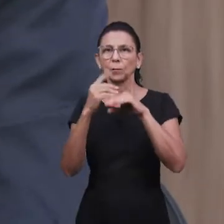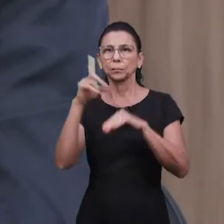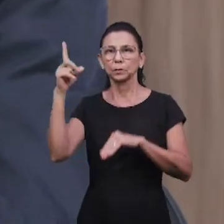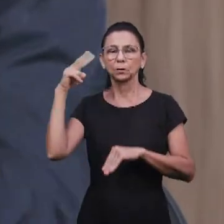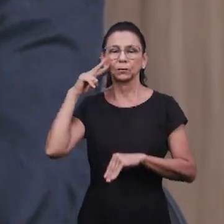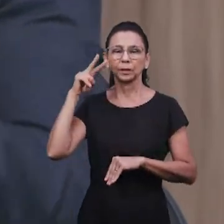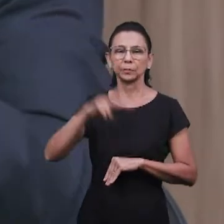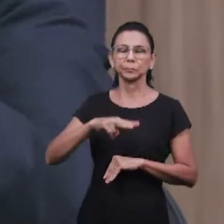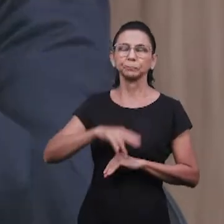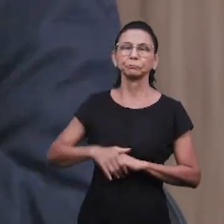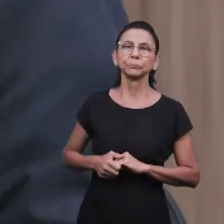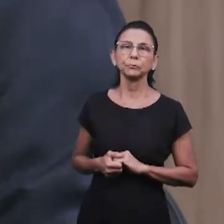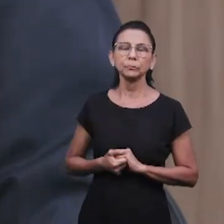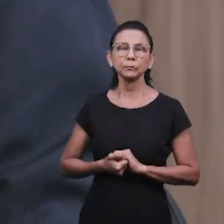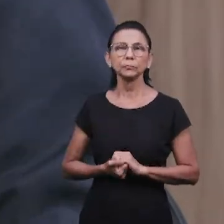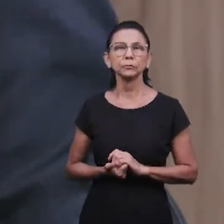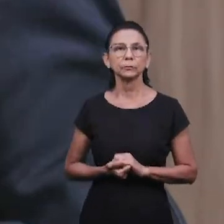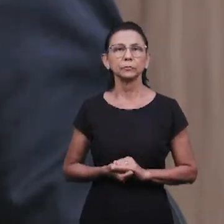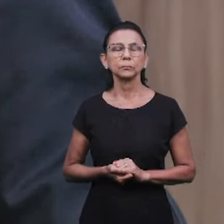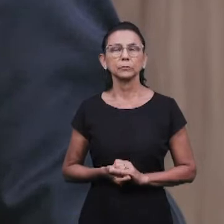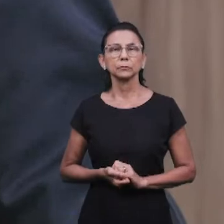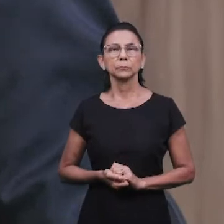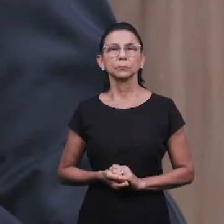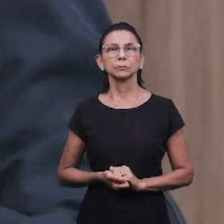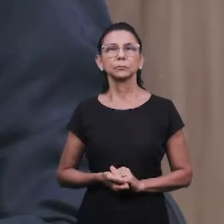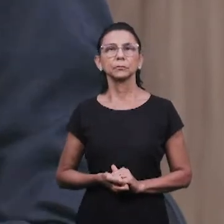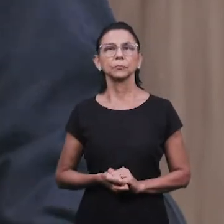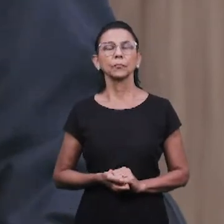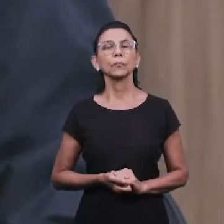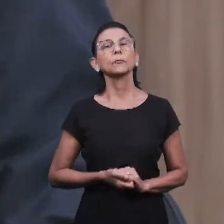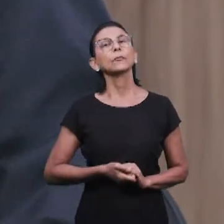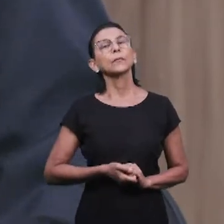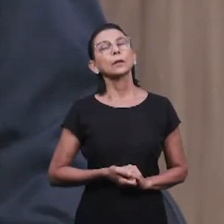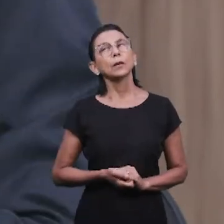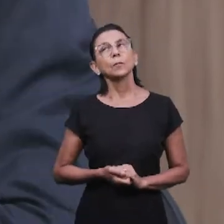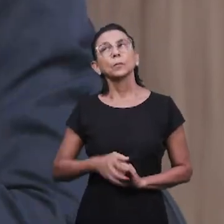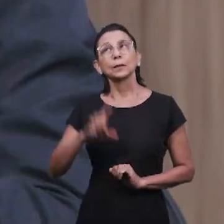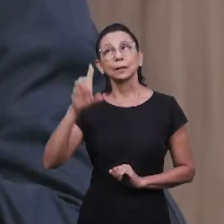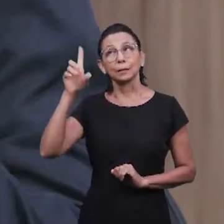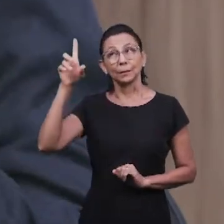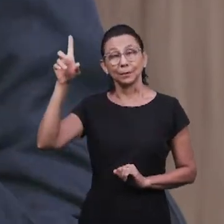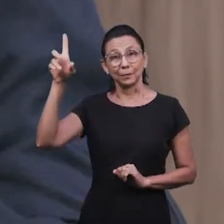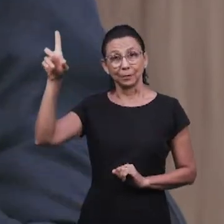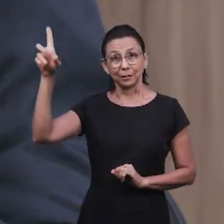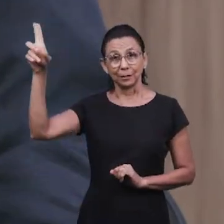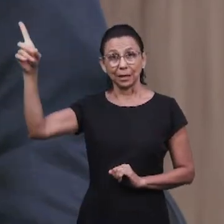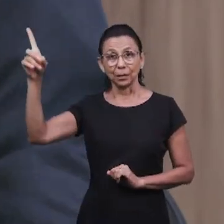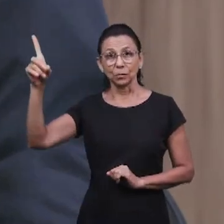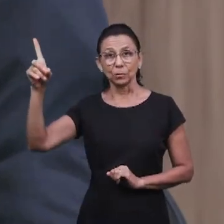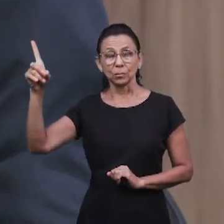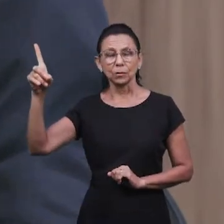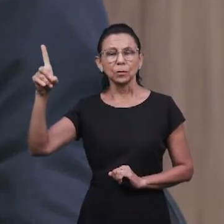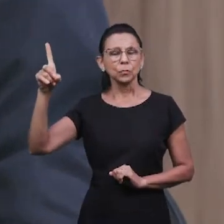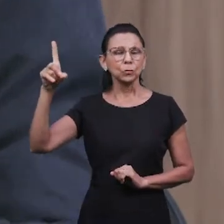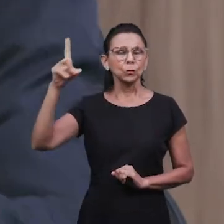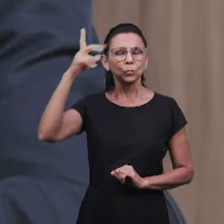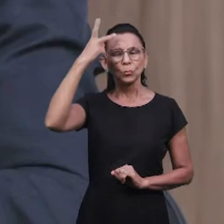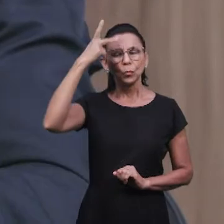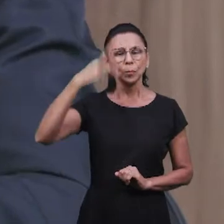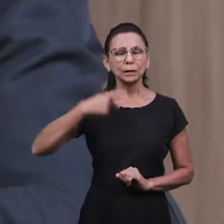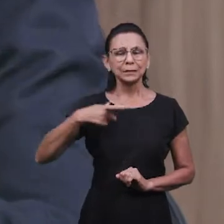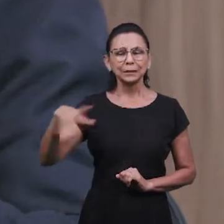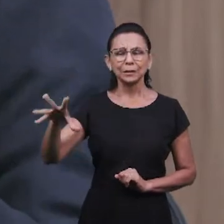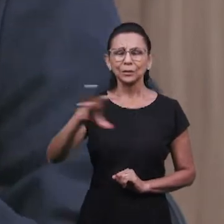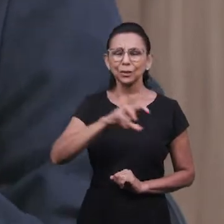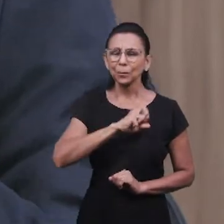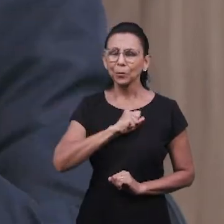que o evangelho era somente para eles. O Senhor falou, não, o evangelho é para o homem. Porque Deus amou o mundo de tal maneira, João 3,16, não amou uma pessoa